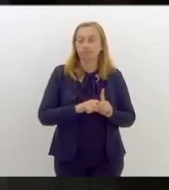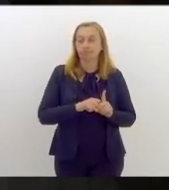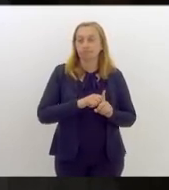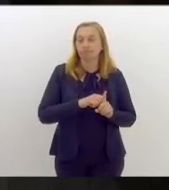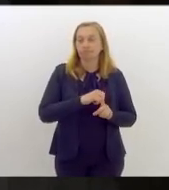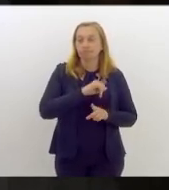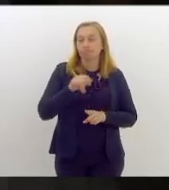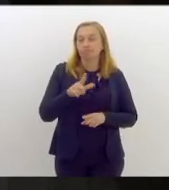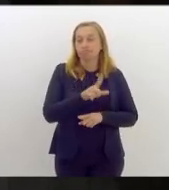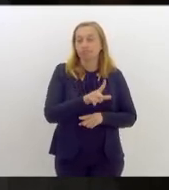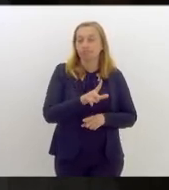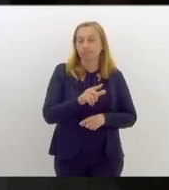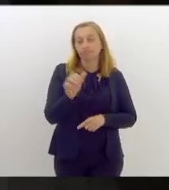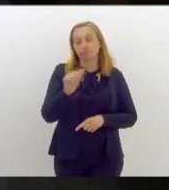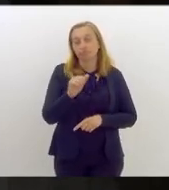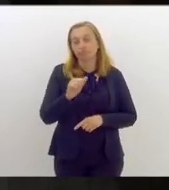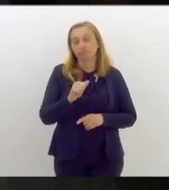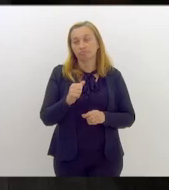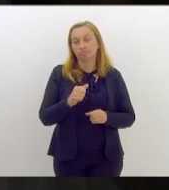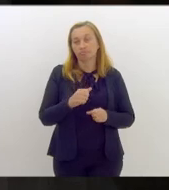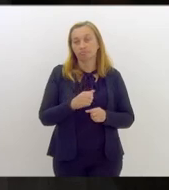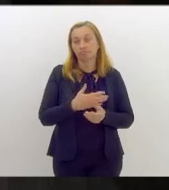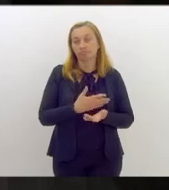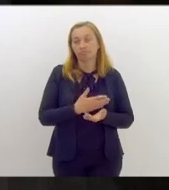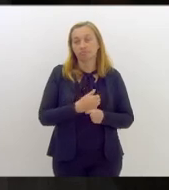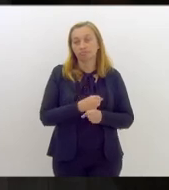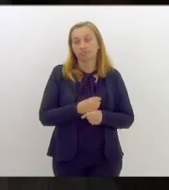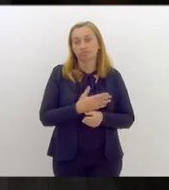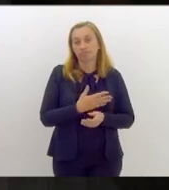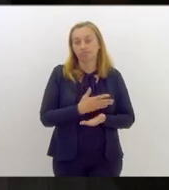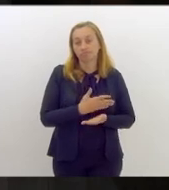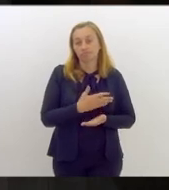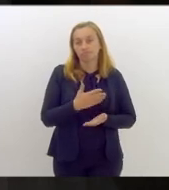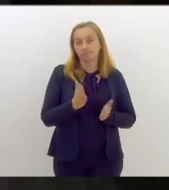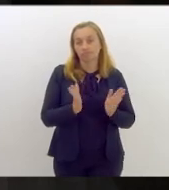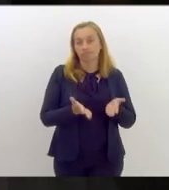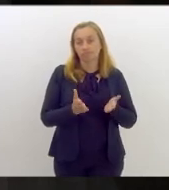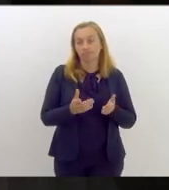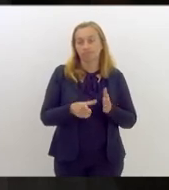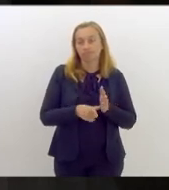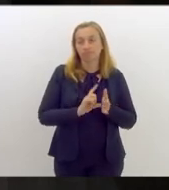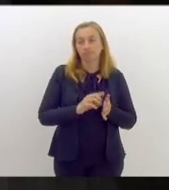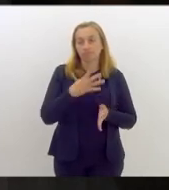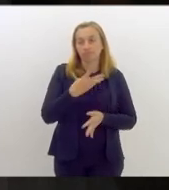agosto deste ano, antes dos 45 dias de campanha.